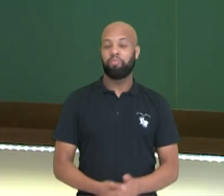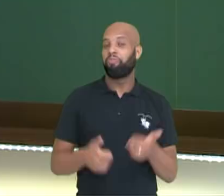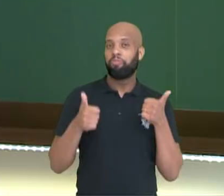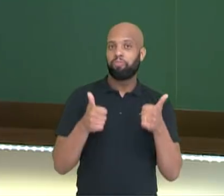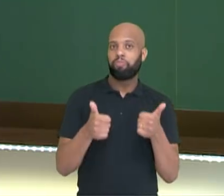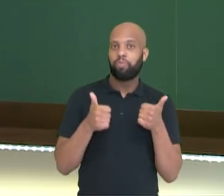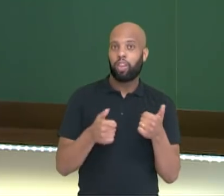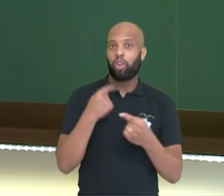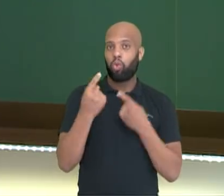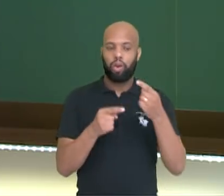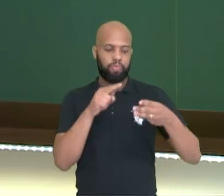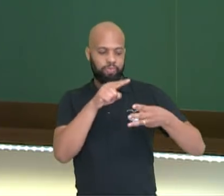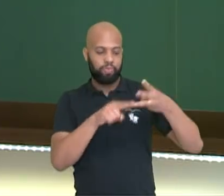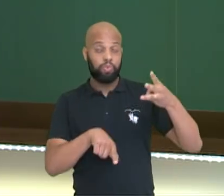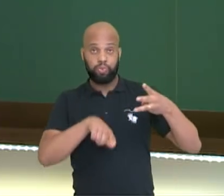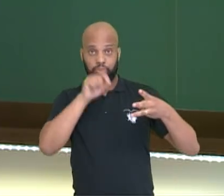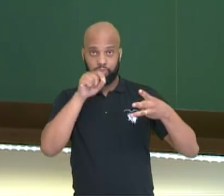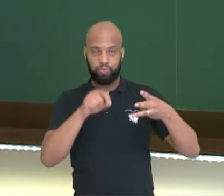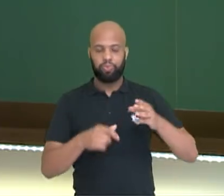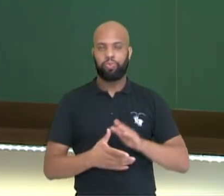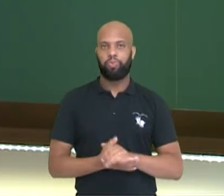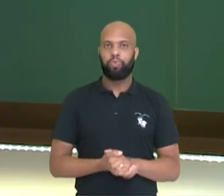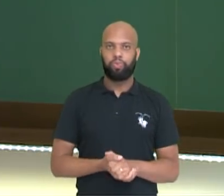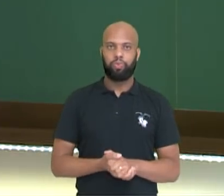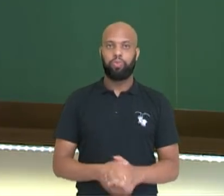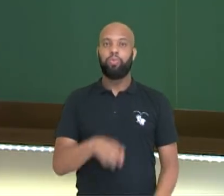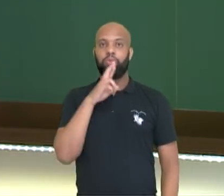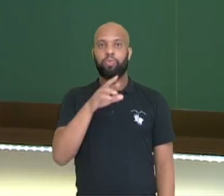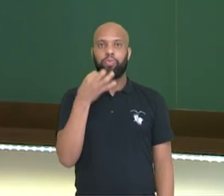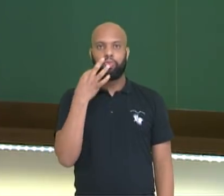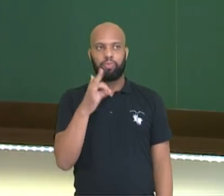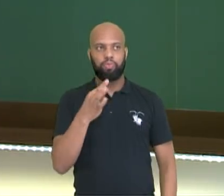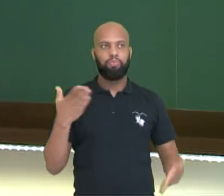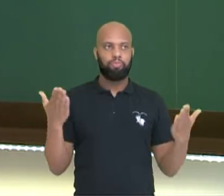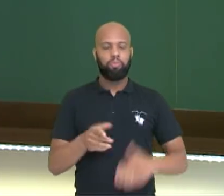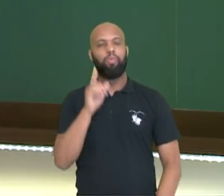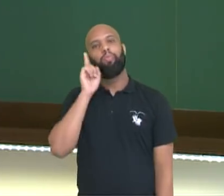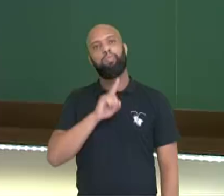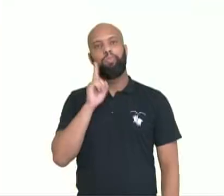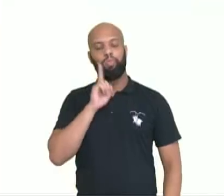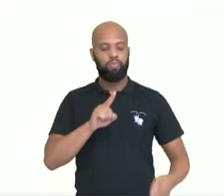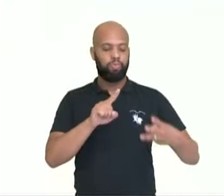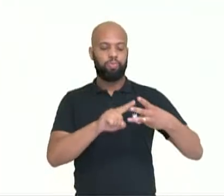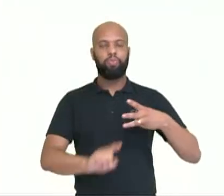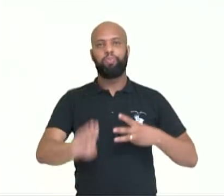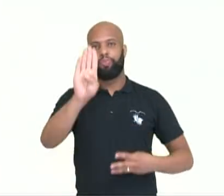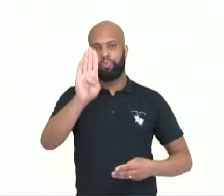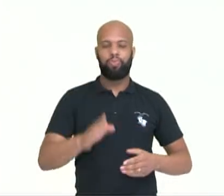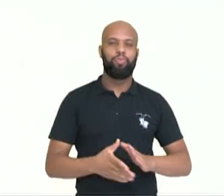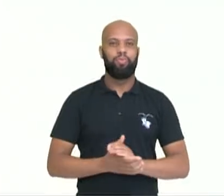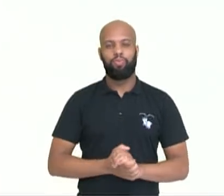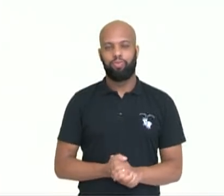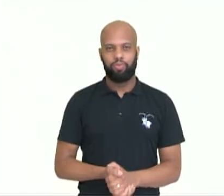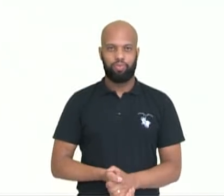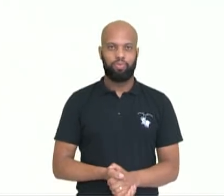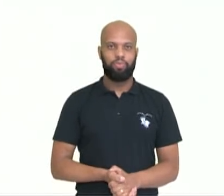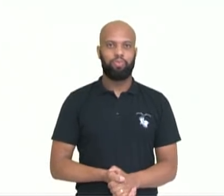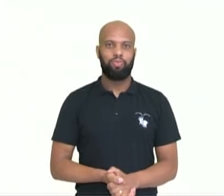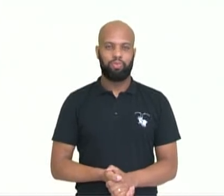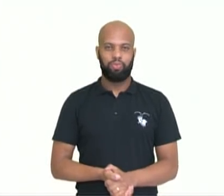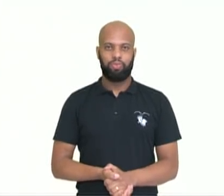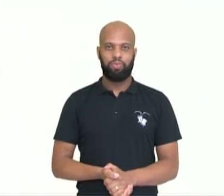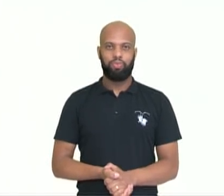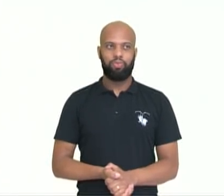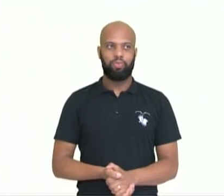Muito bem, qual alternativa você indicou? A, B ou C? Resposta vai aparecer aqui na tela para você, ó. Estamos falando dos Estados Unidos